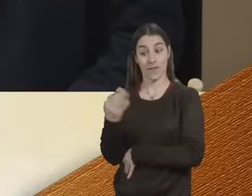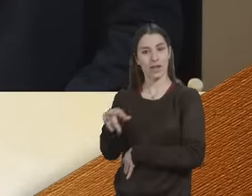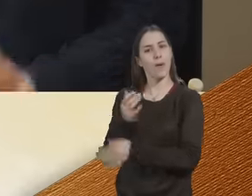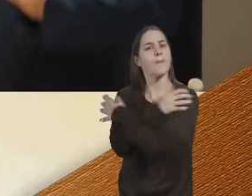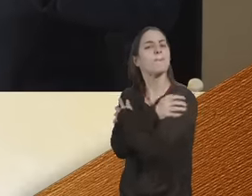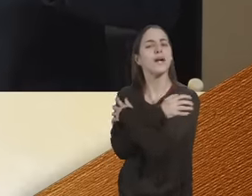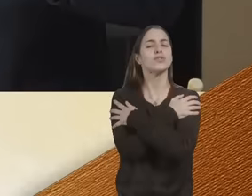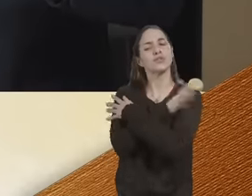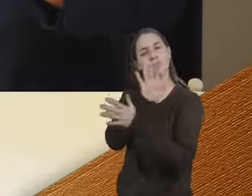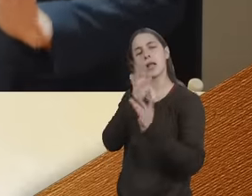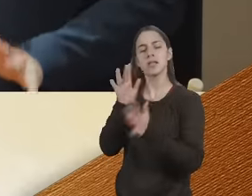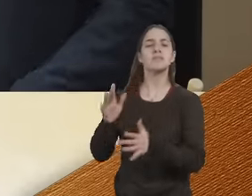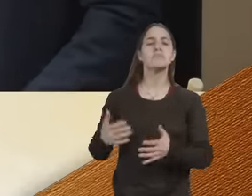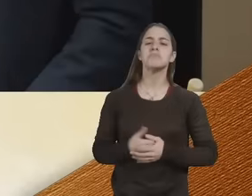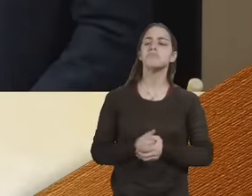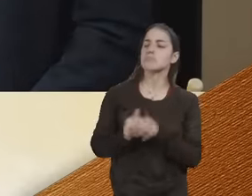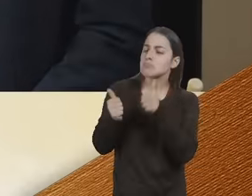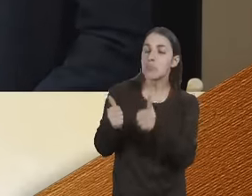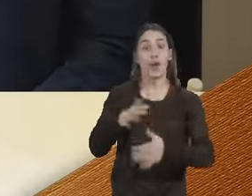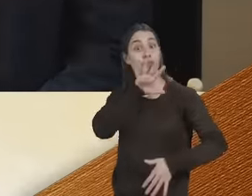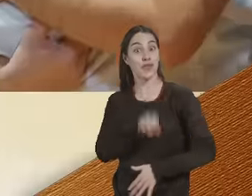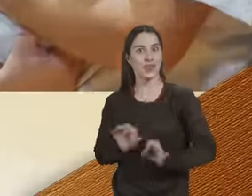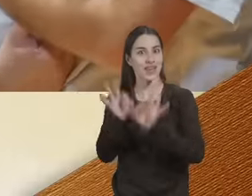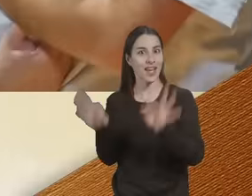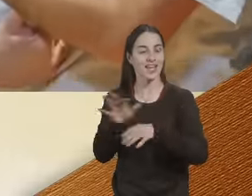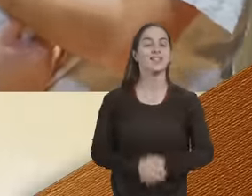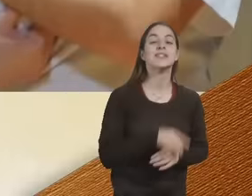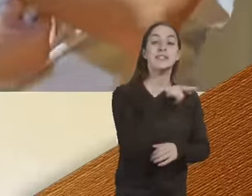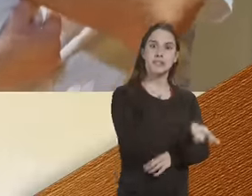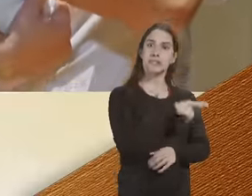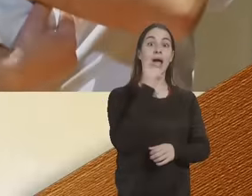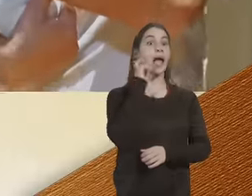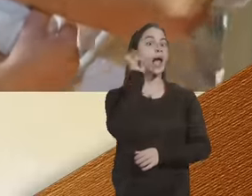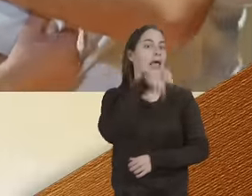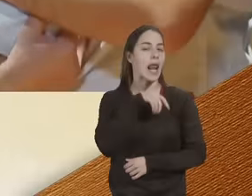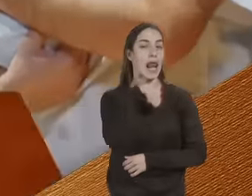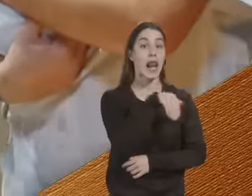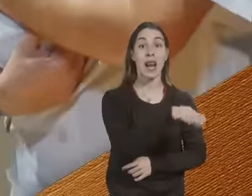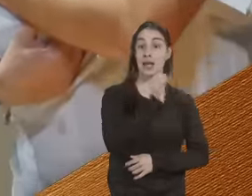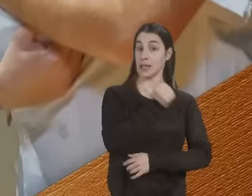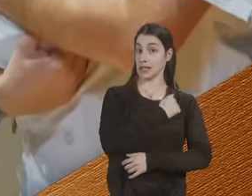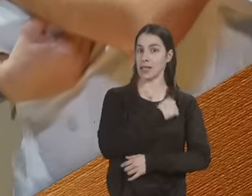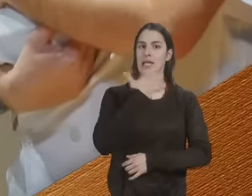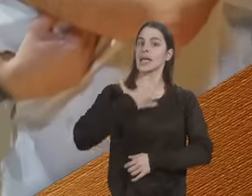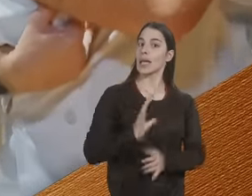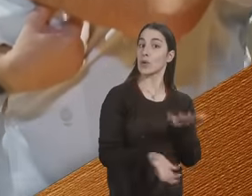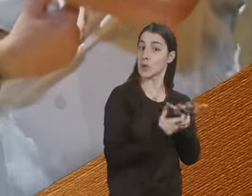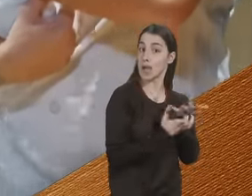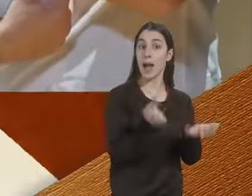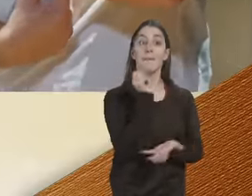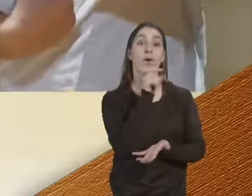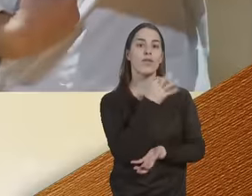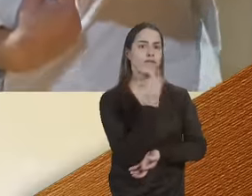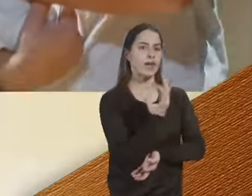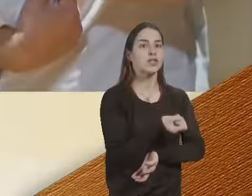parece estar... Está a curtir. Parece o filho. E para quem estiver lá em casa e também quiser cozinhar um leitão, pode-nos